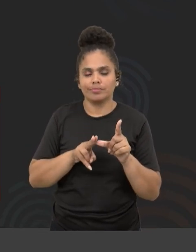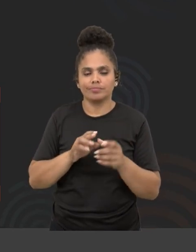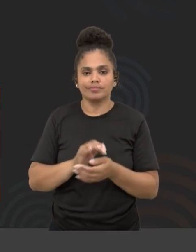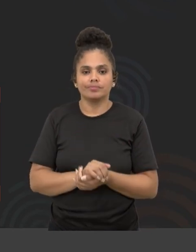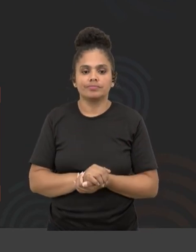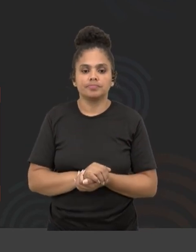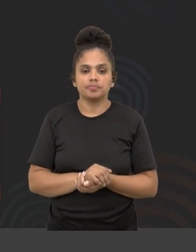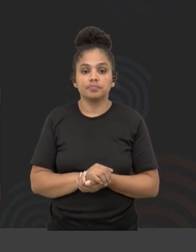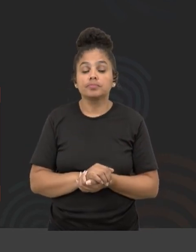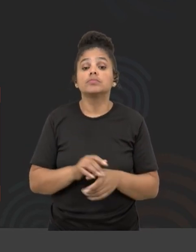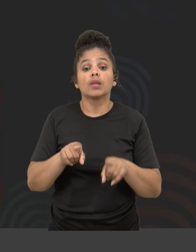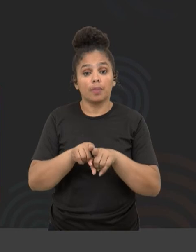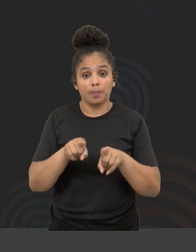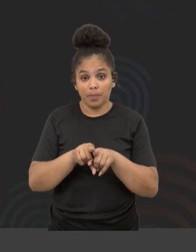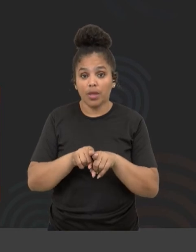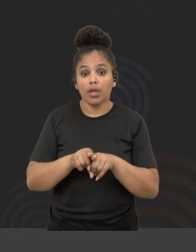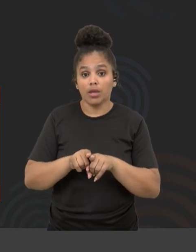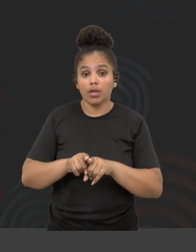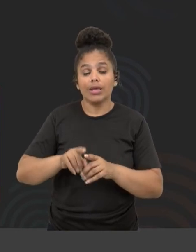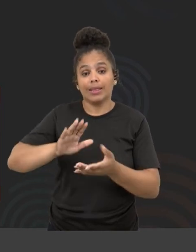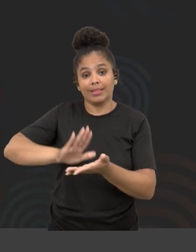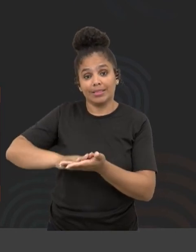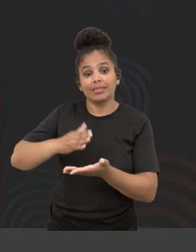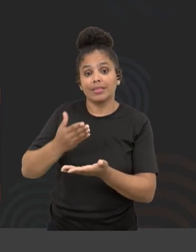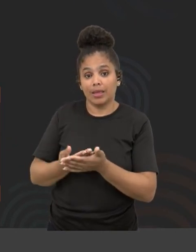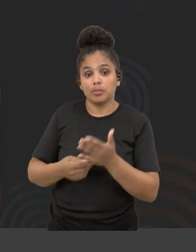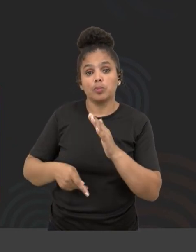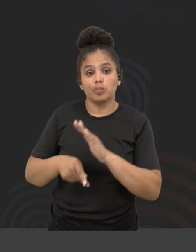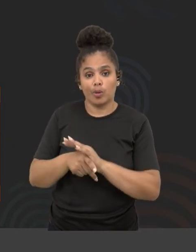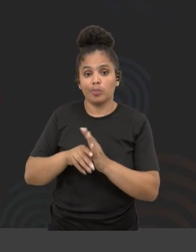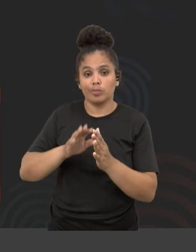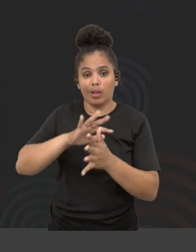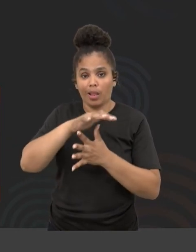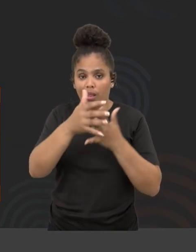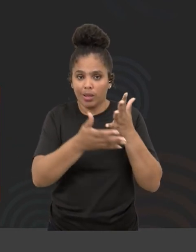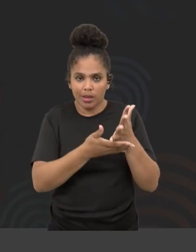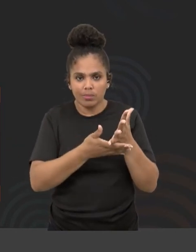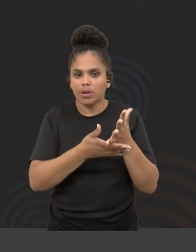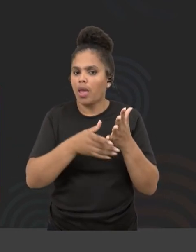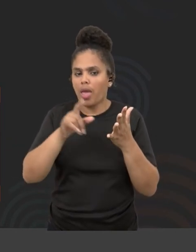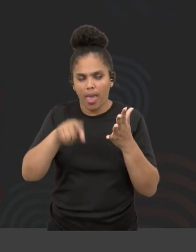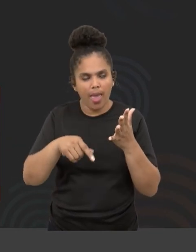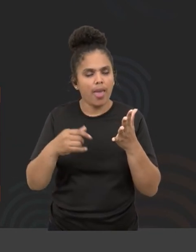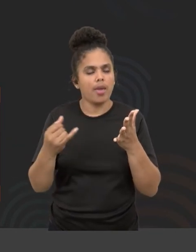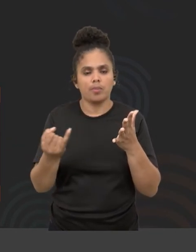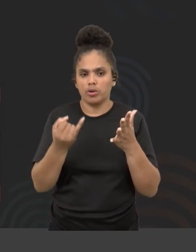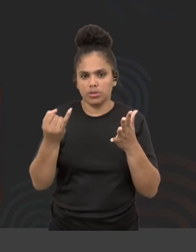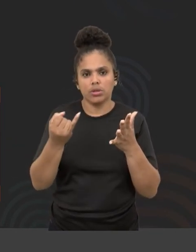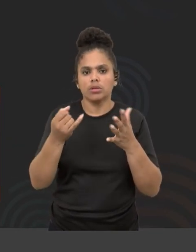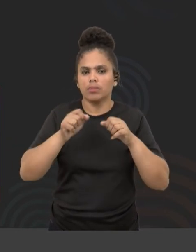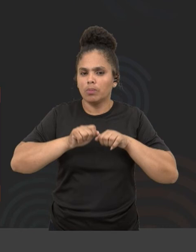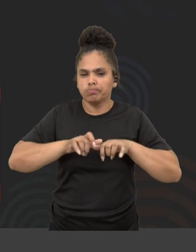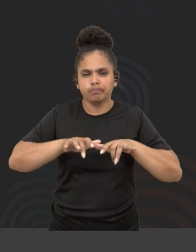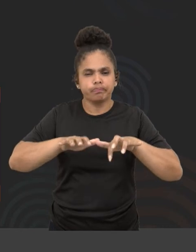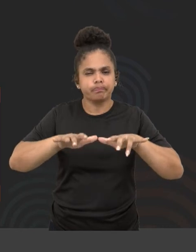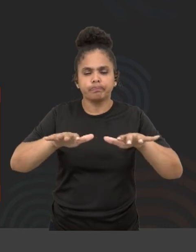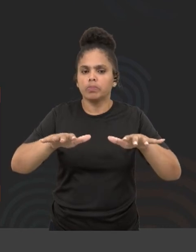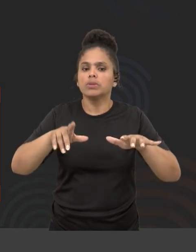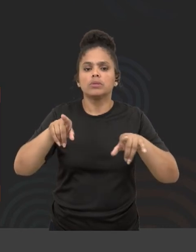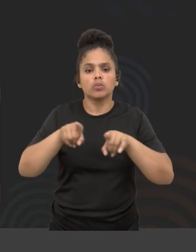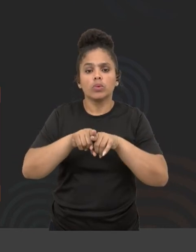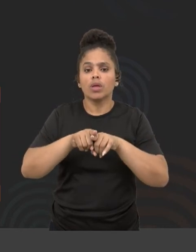Usar também intérpretes de Libras nos projetos é uma ótima forma para expandir seu público também, né, porque